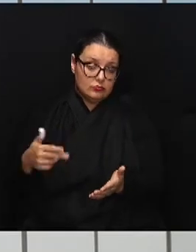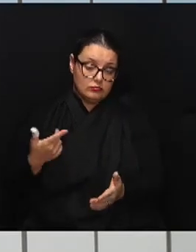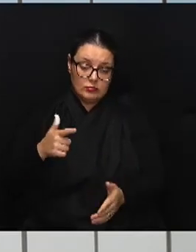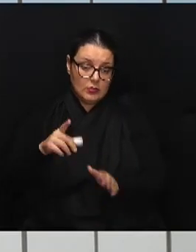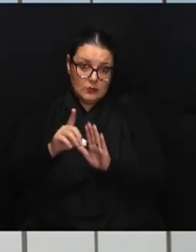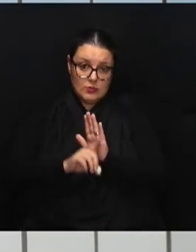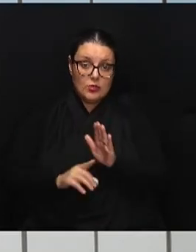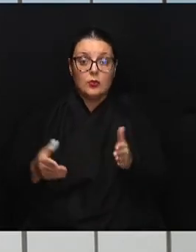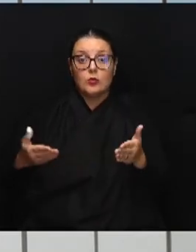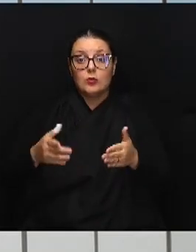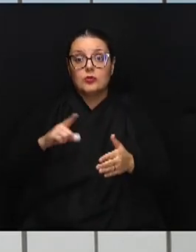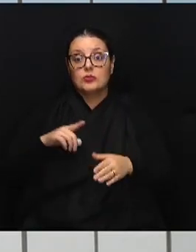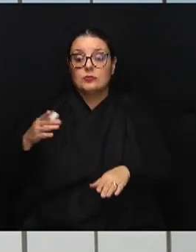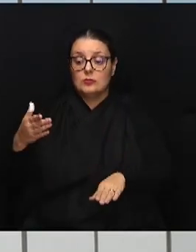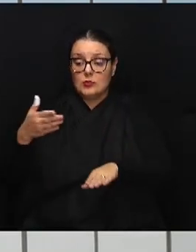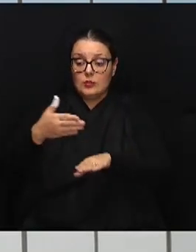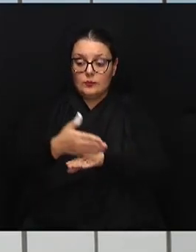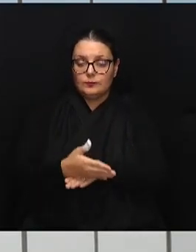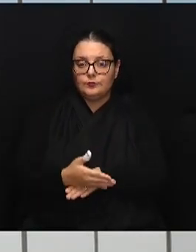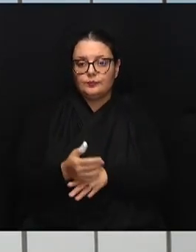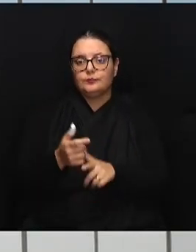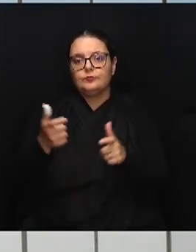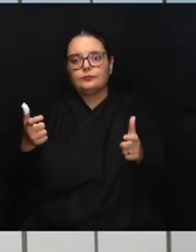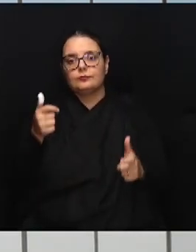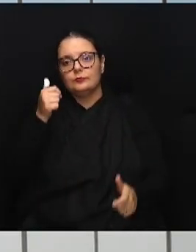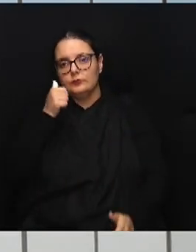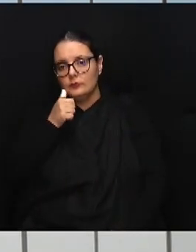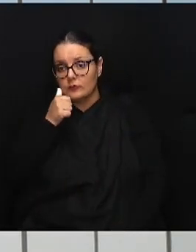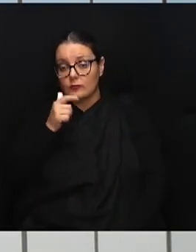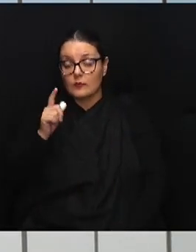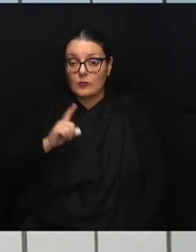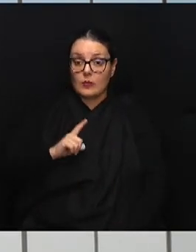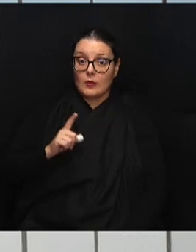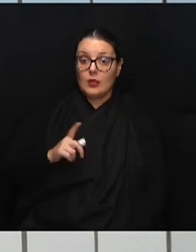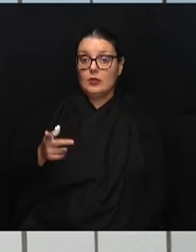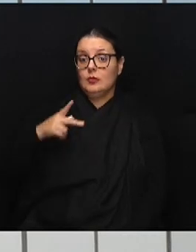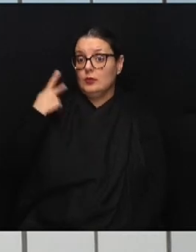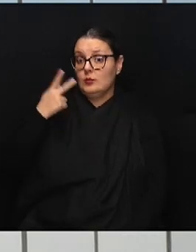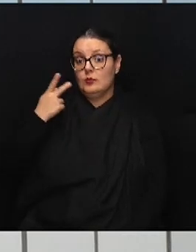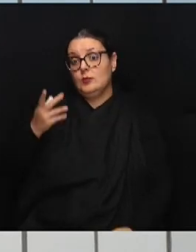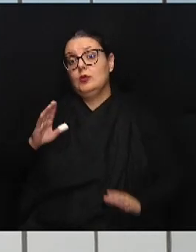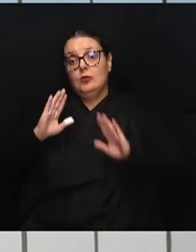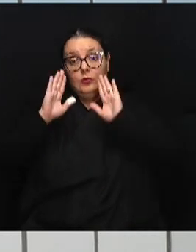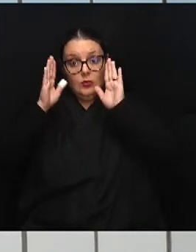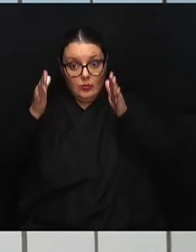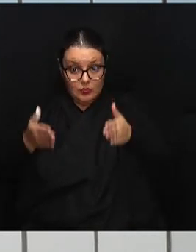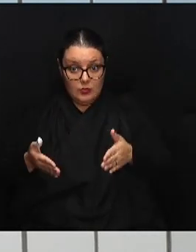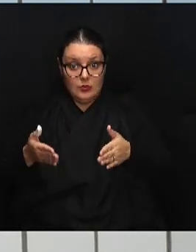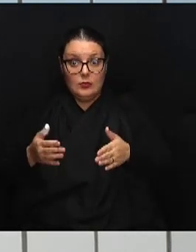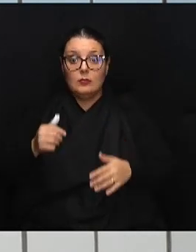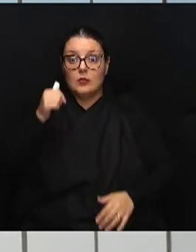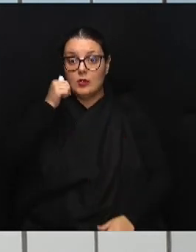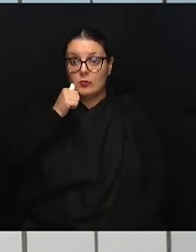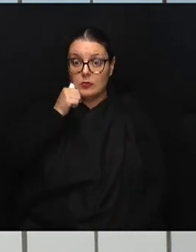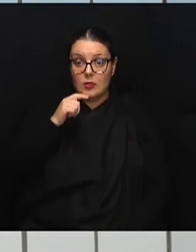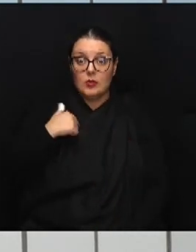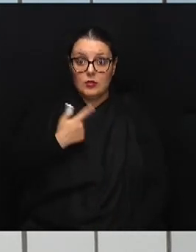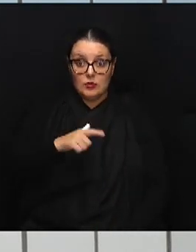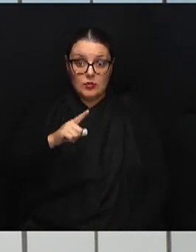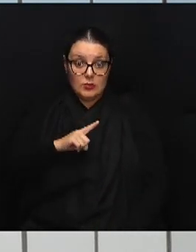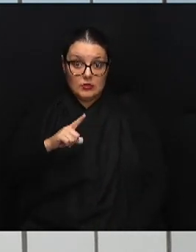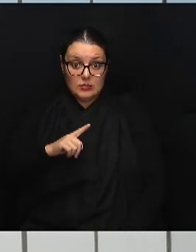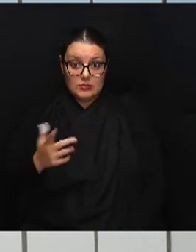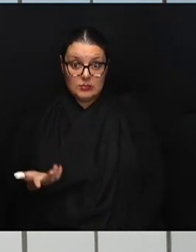nós temos essa participação muito maior das mulheres, nós temos políticas voltadas para as mulheres, nós temos